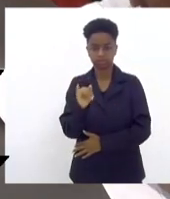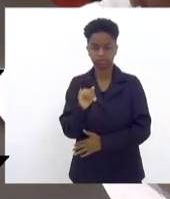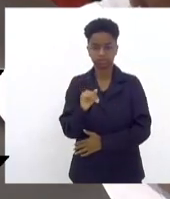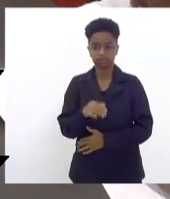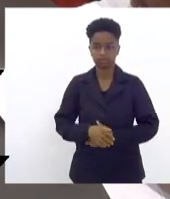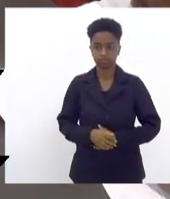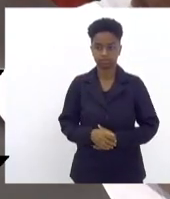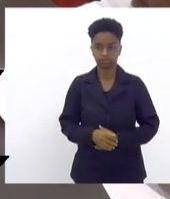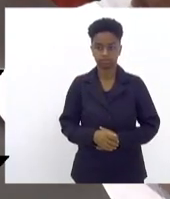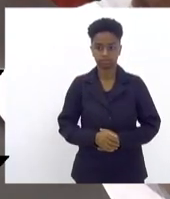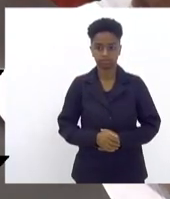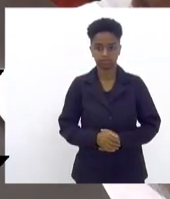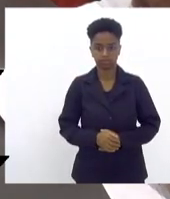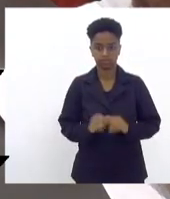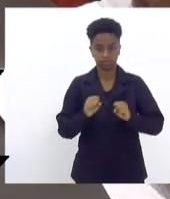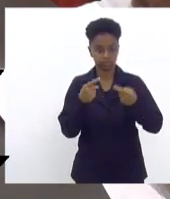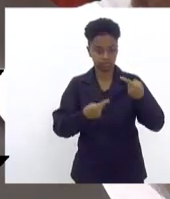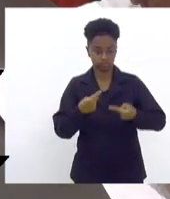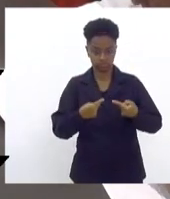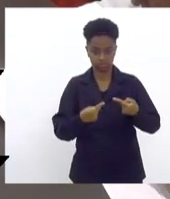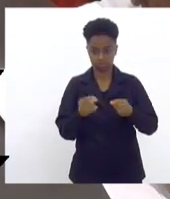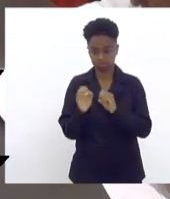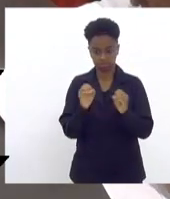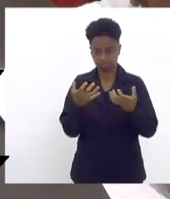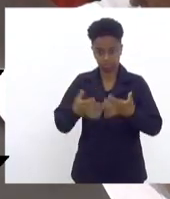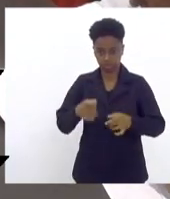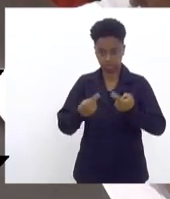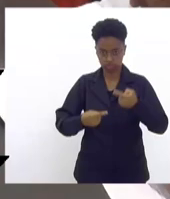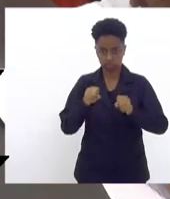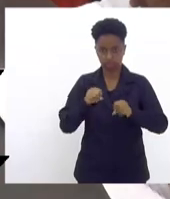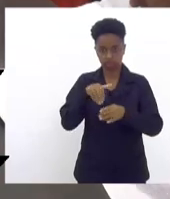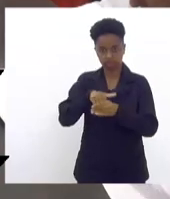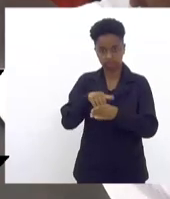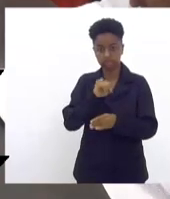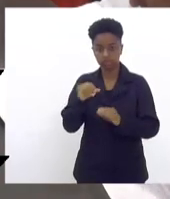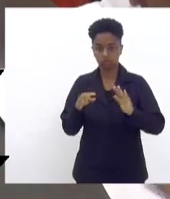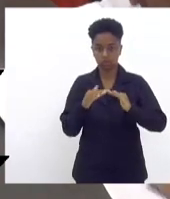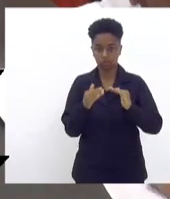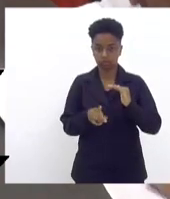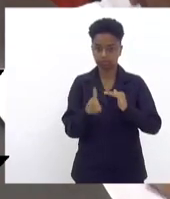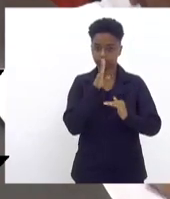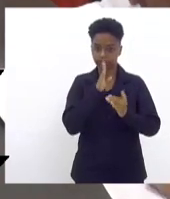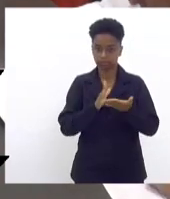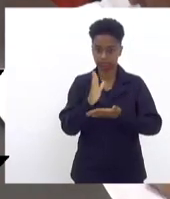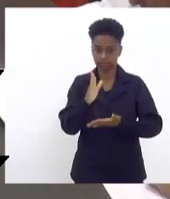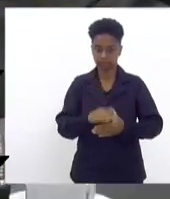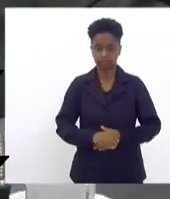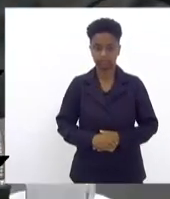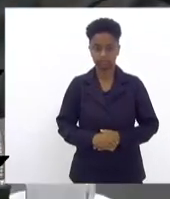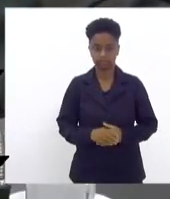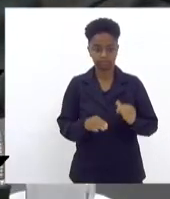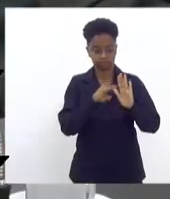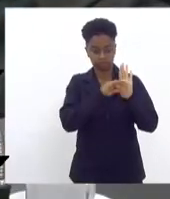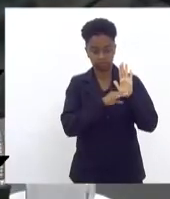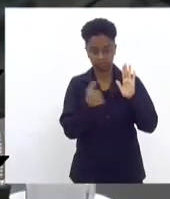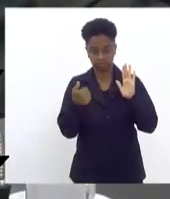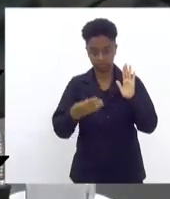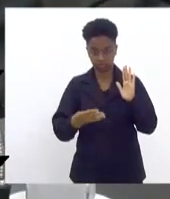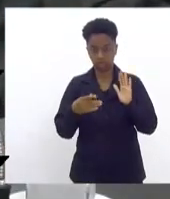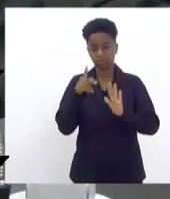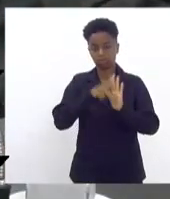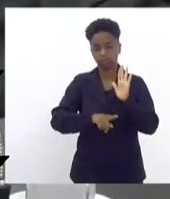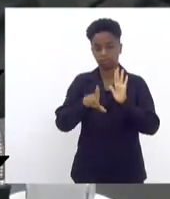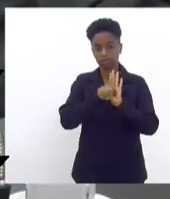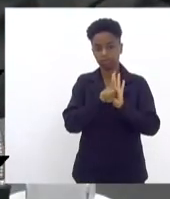juridicidade, presidente. Em discussão, não havendo quem queira discutir em votação, senhores que aprovam, permaneçam como estão, aprovado. 14 da pauta é o projeto de lei